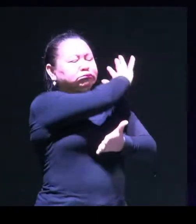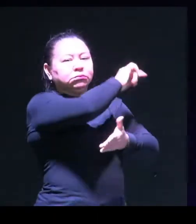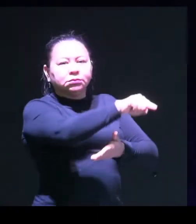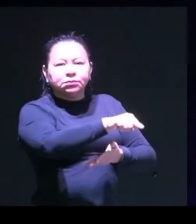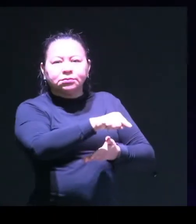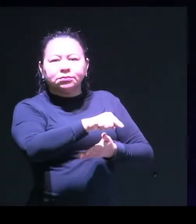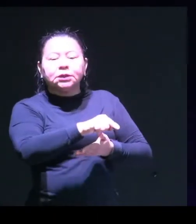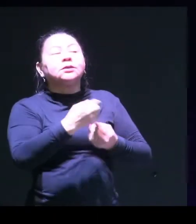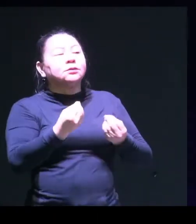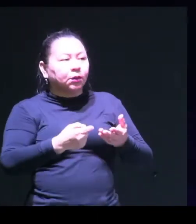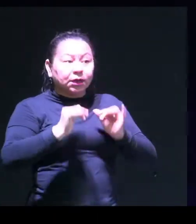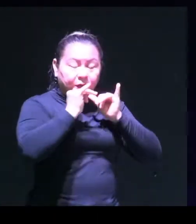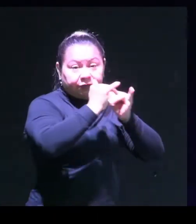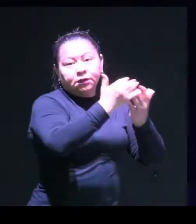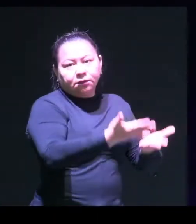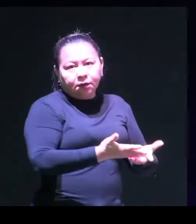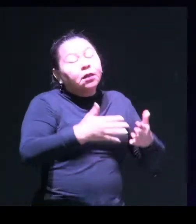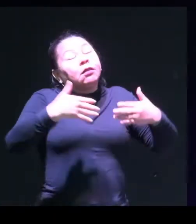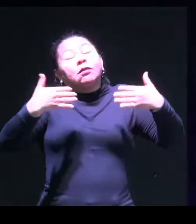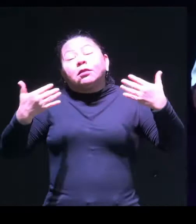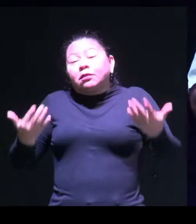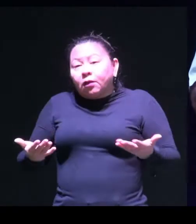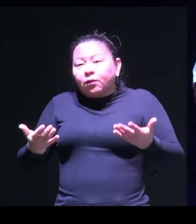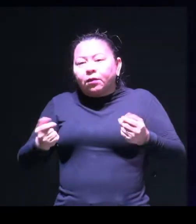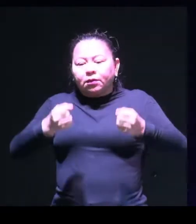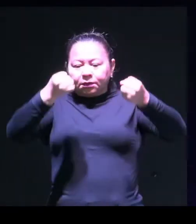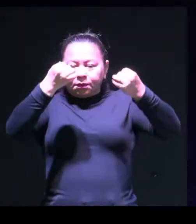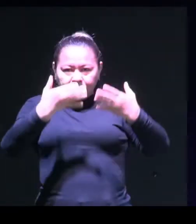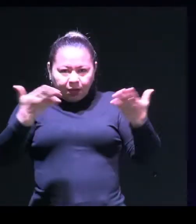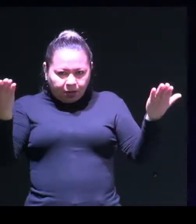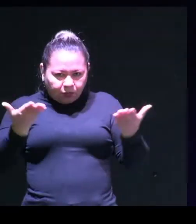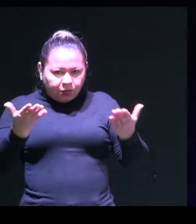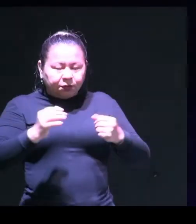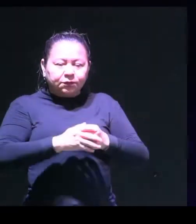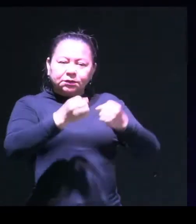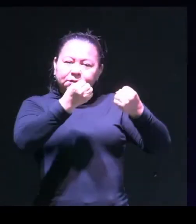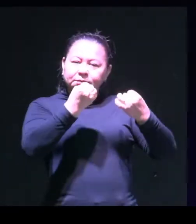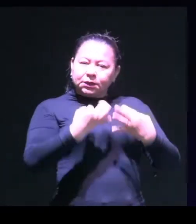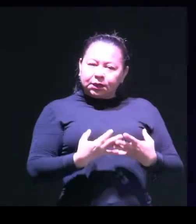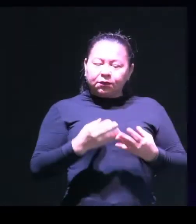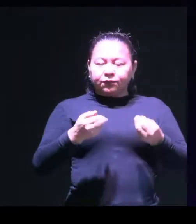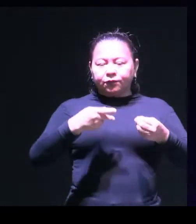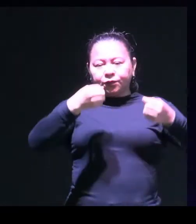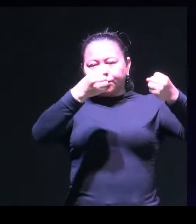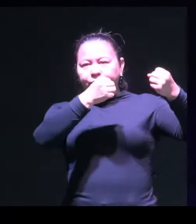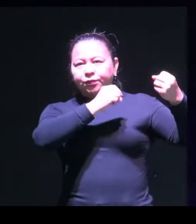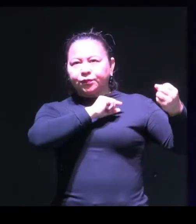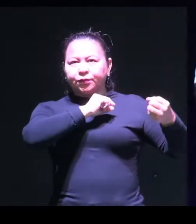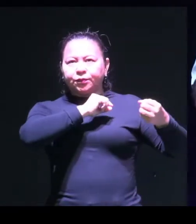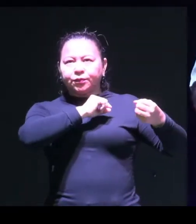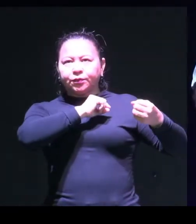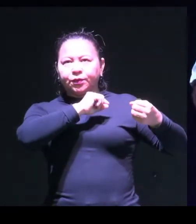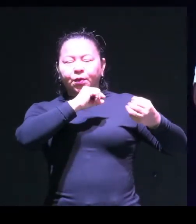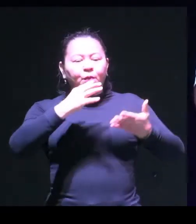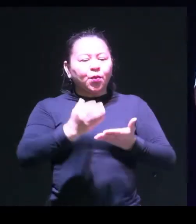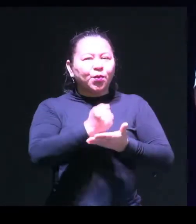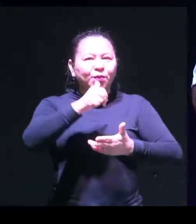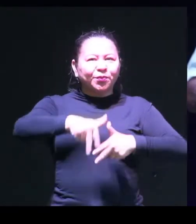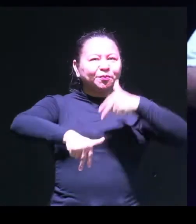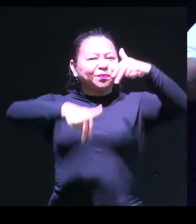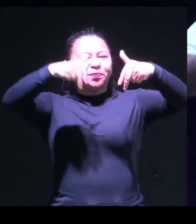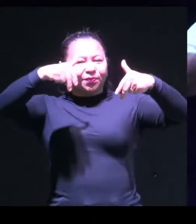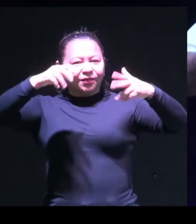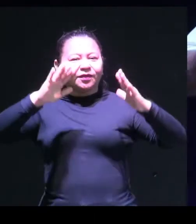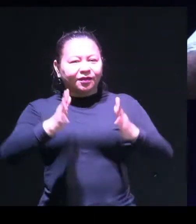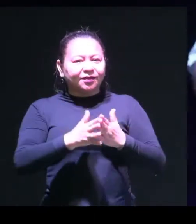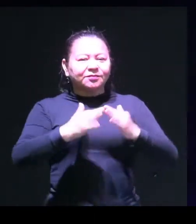alegria e esperança. Então, eu quero agora mencionar ou falar sobre o arrebatamento propriamente